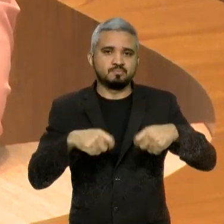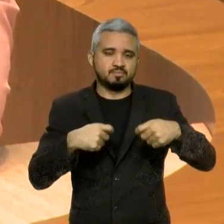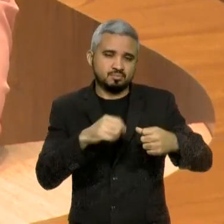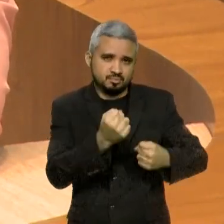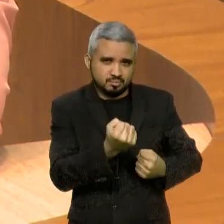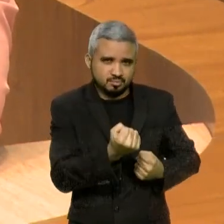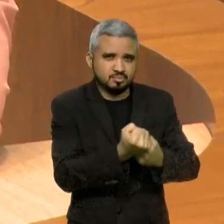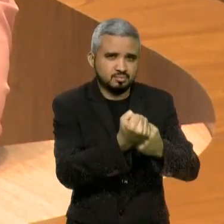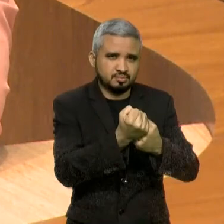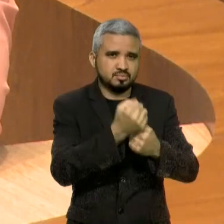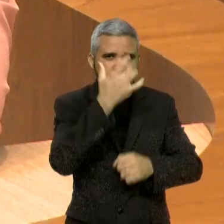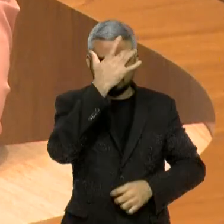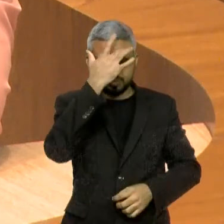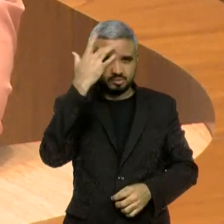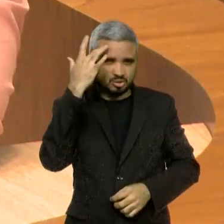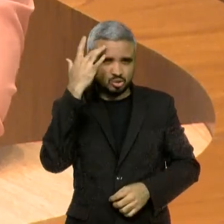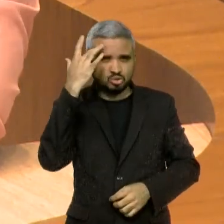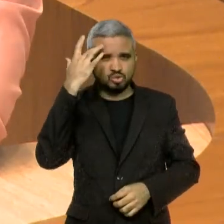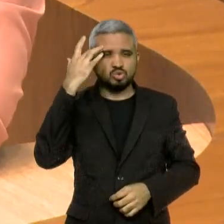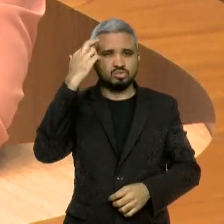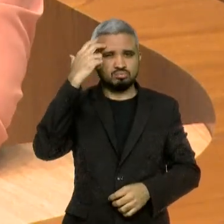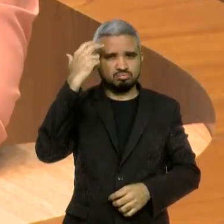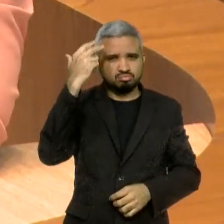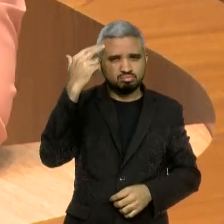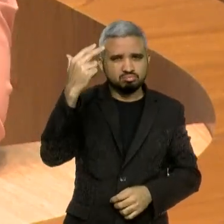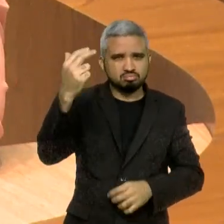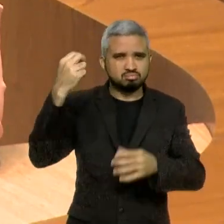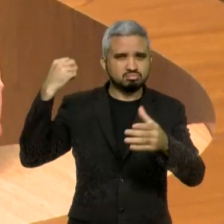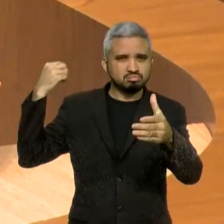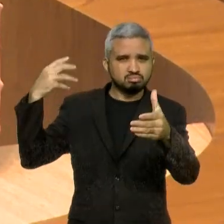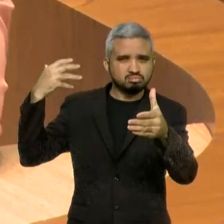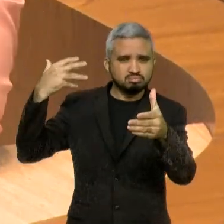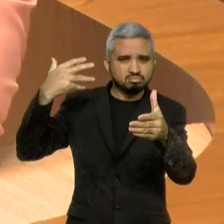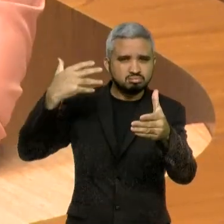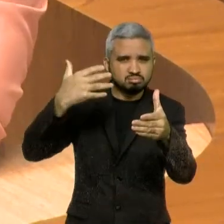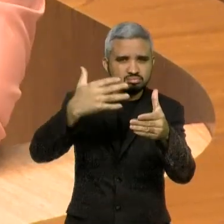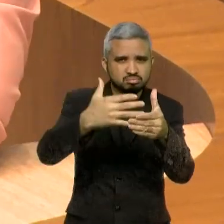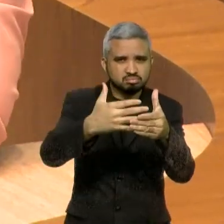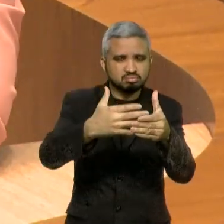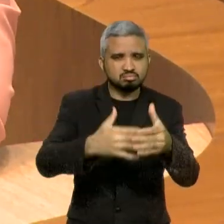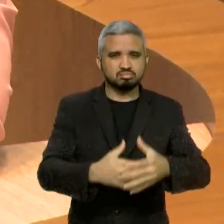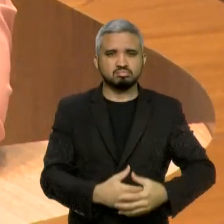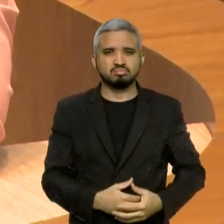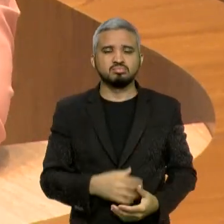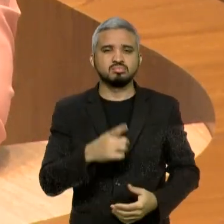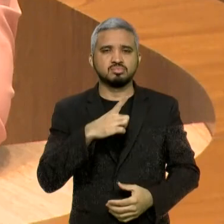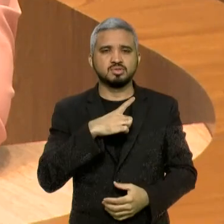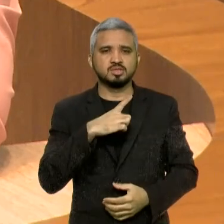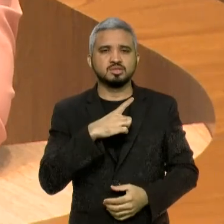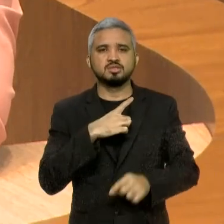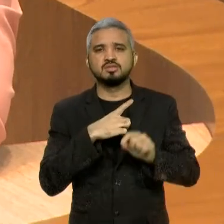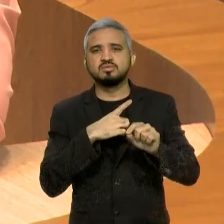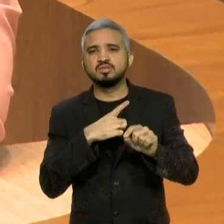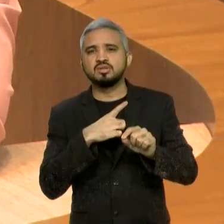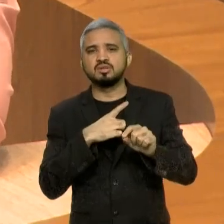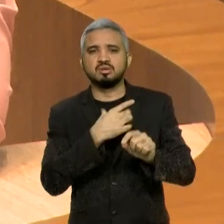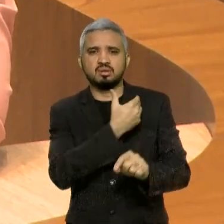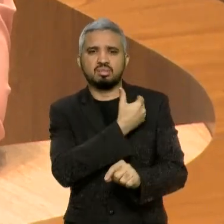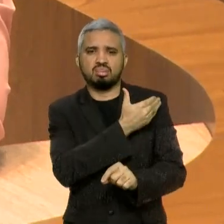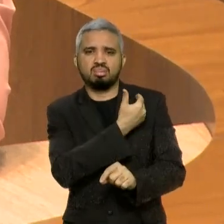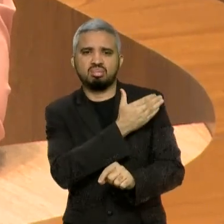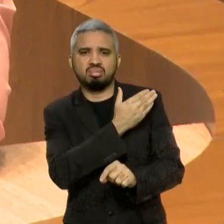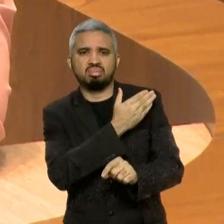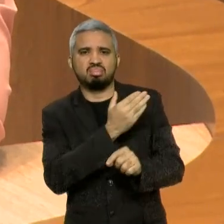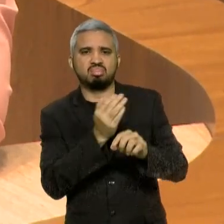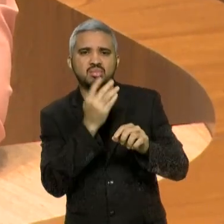tiveram ao longo da história Digamos um uma foram deixadas ao lado